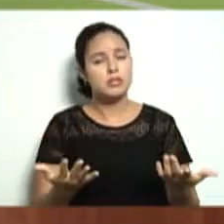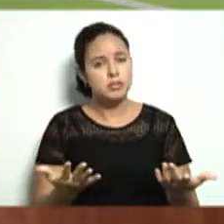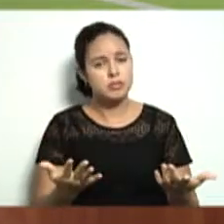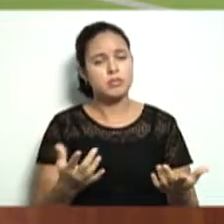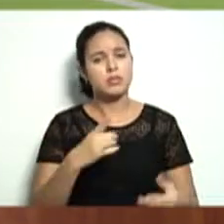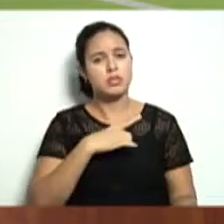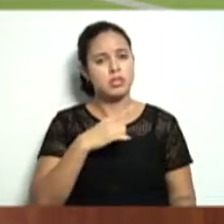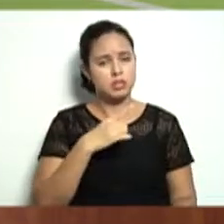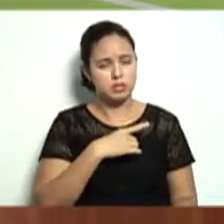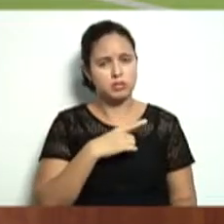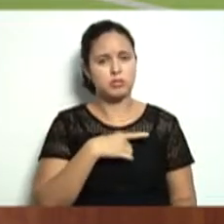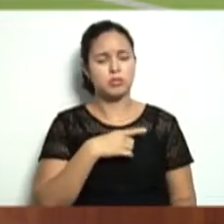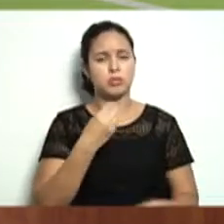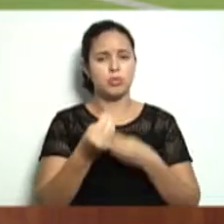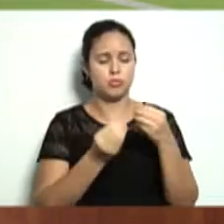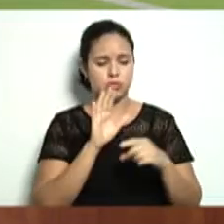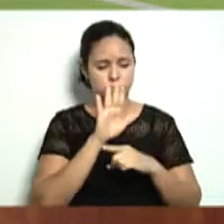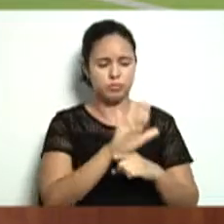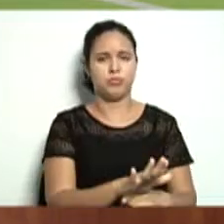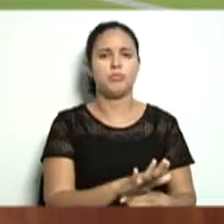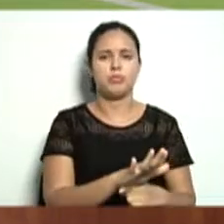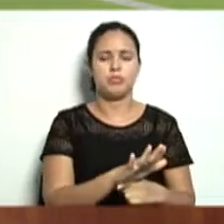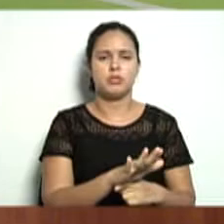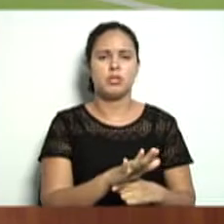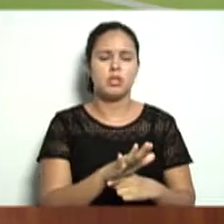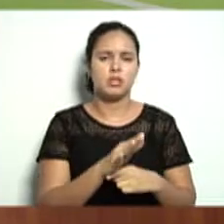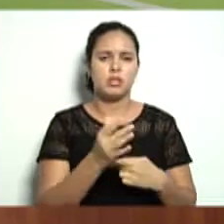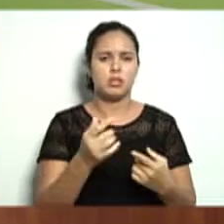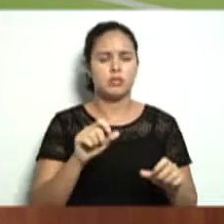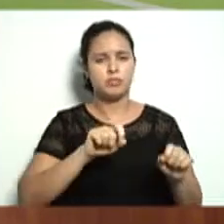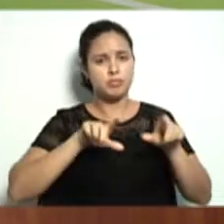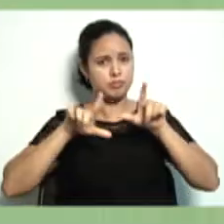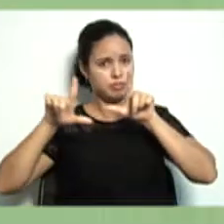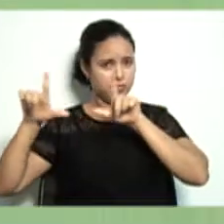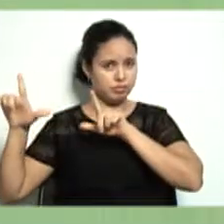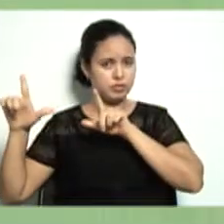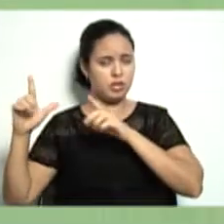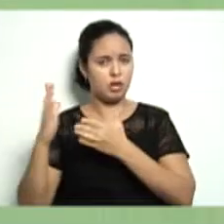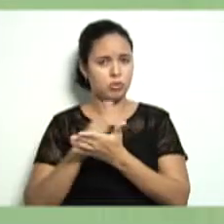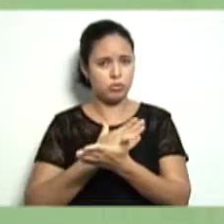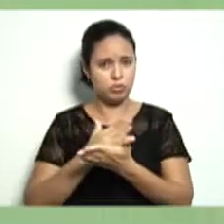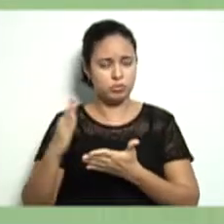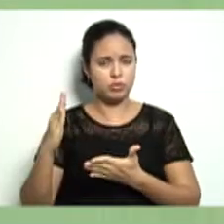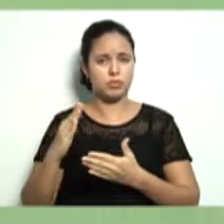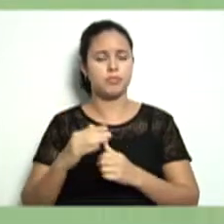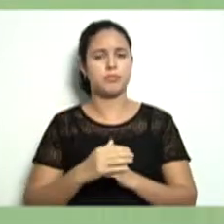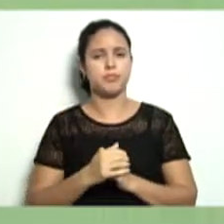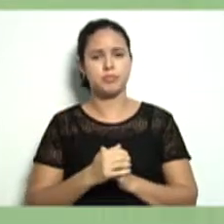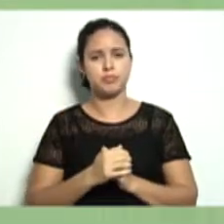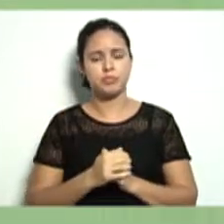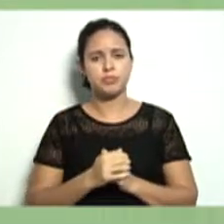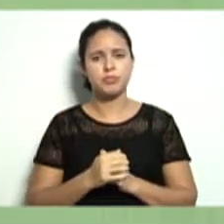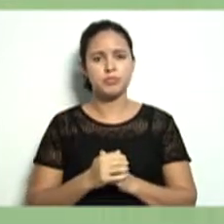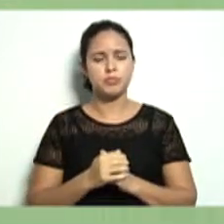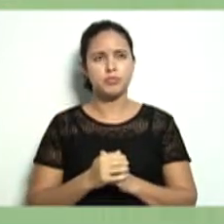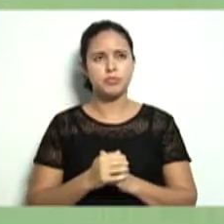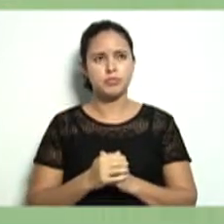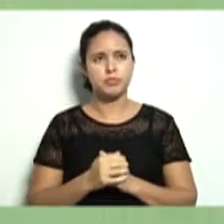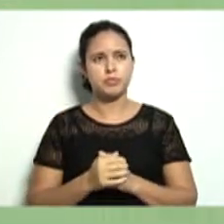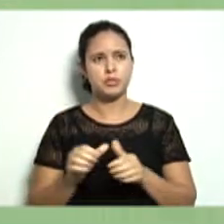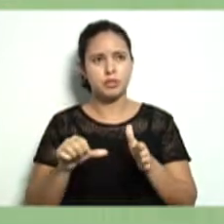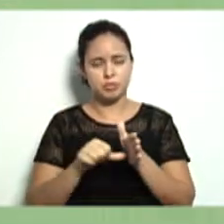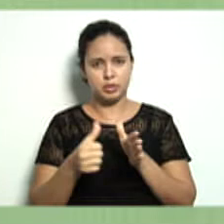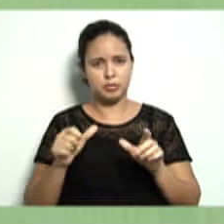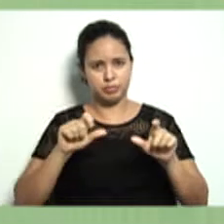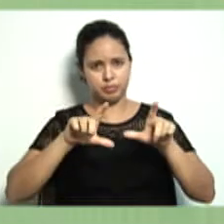temos também soluções. Vocês podem ver aí no slide alguns deles. Então, na primeira parte a